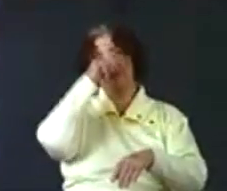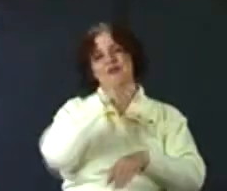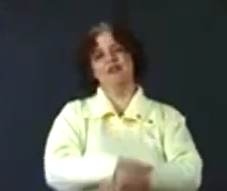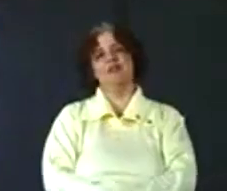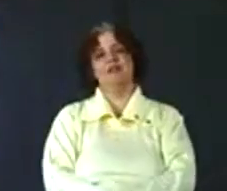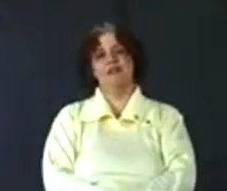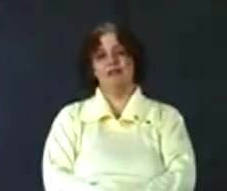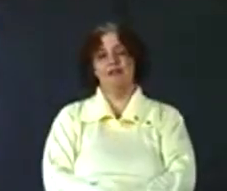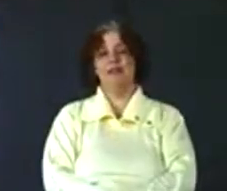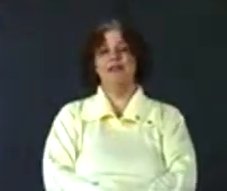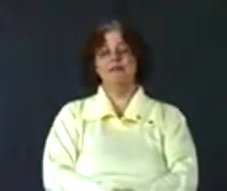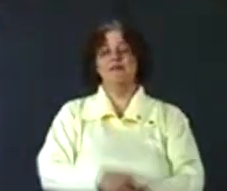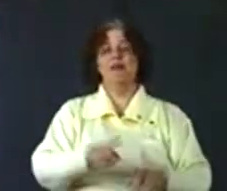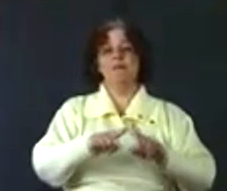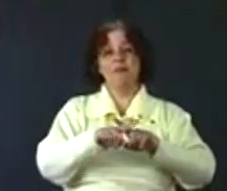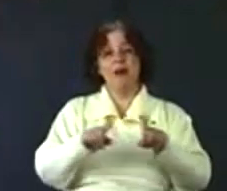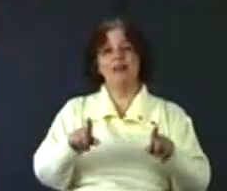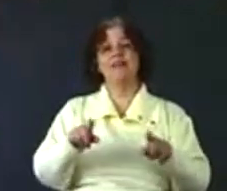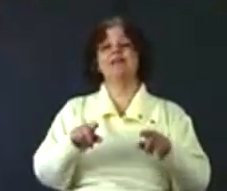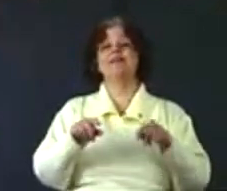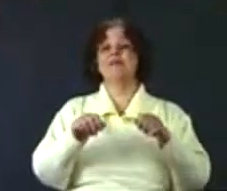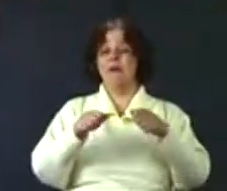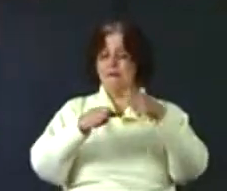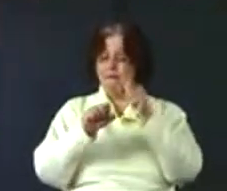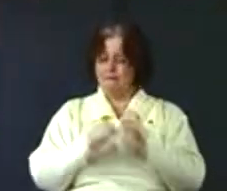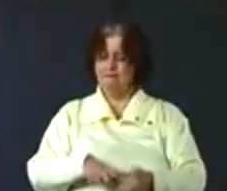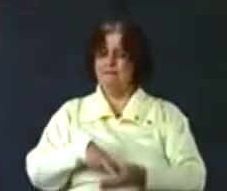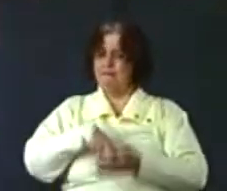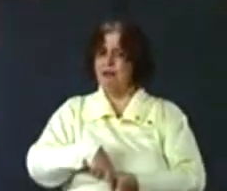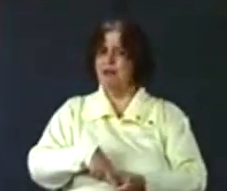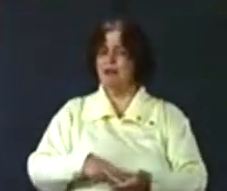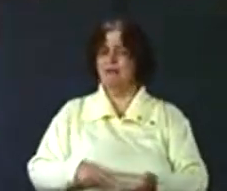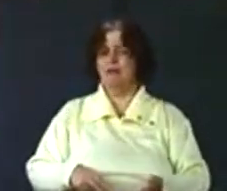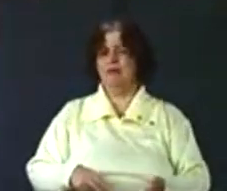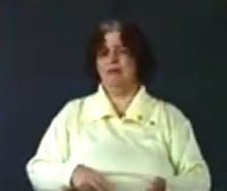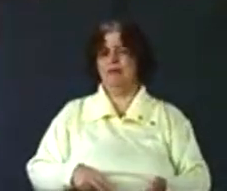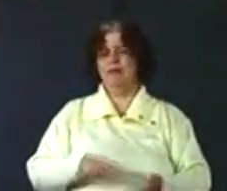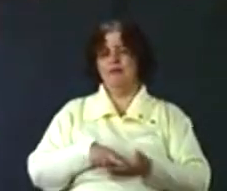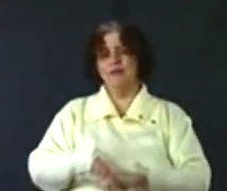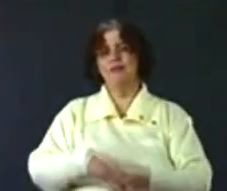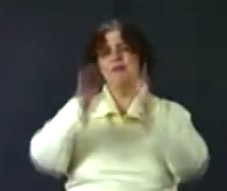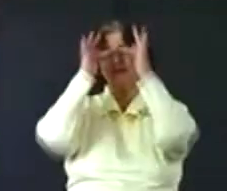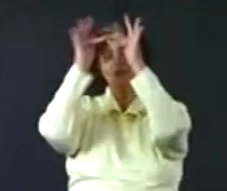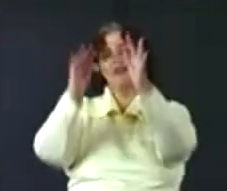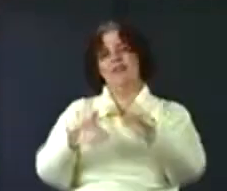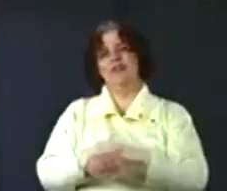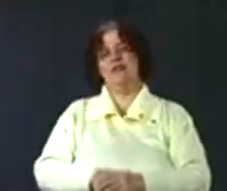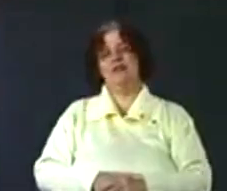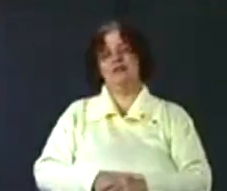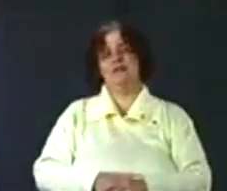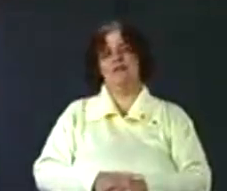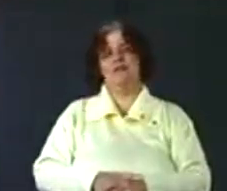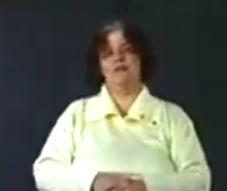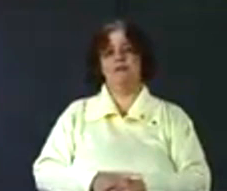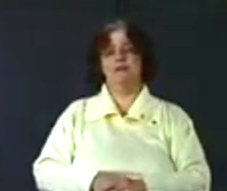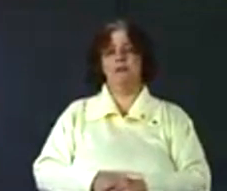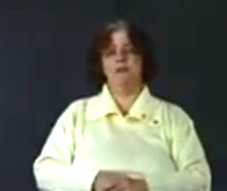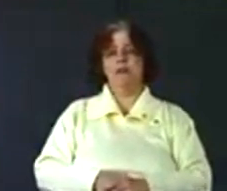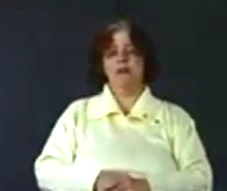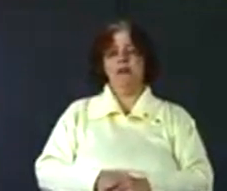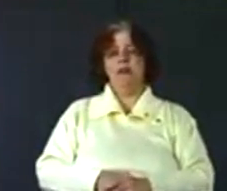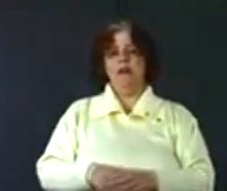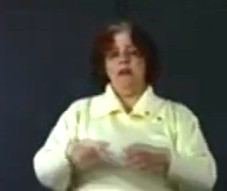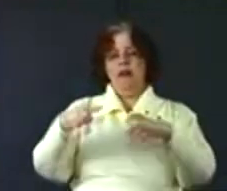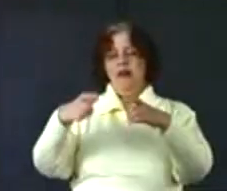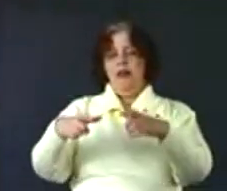não desistam, não temam, sejam fiéis. E essa cidade, que gostava de dizer que